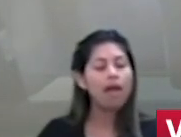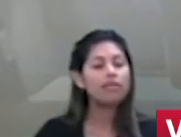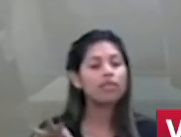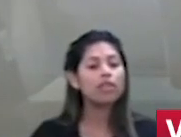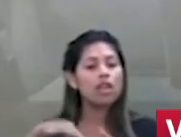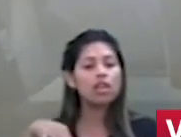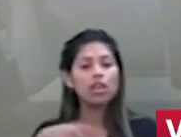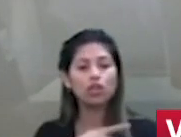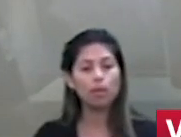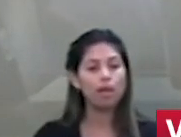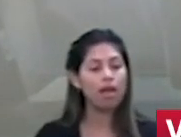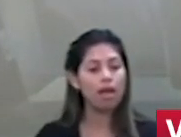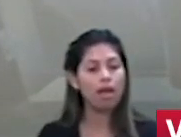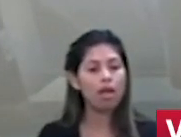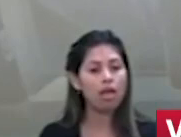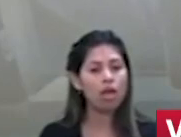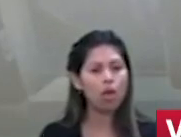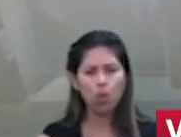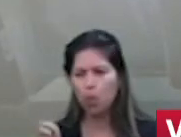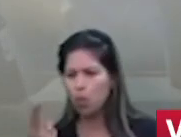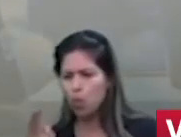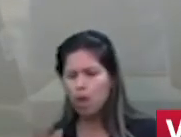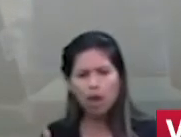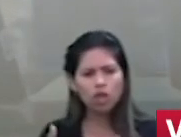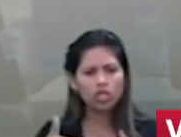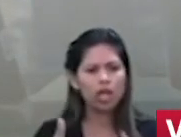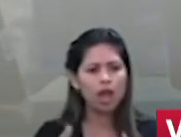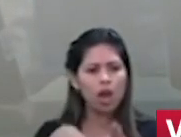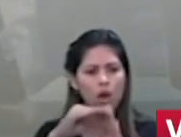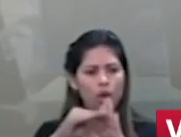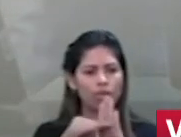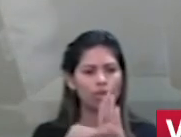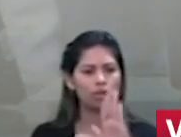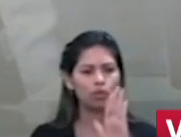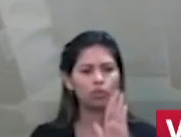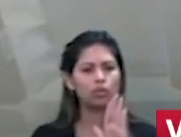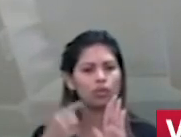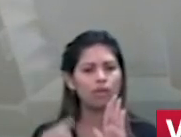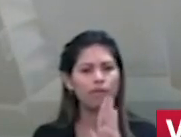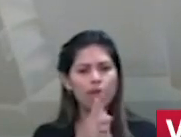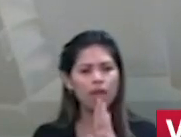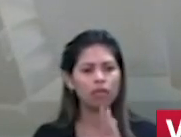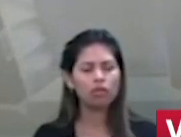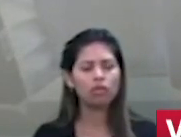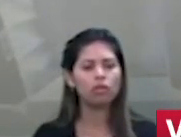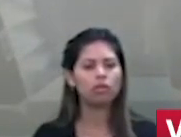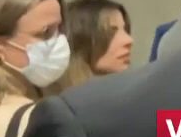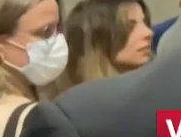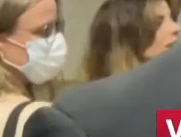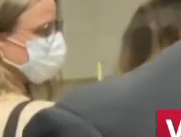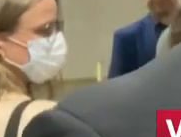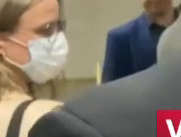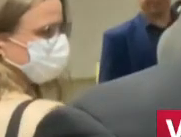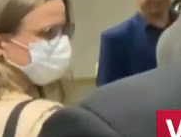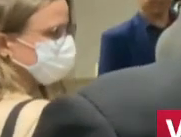também mantiveram o corte de 988 milhões feito pelo governo no orçamento do INSS.